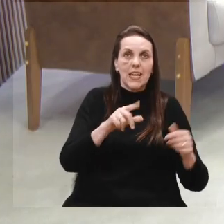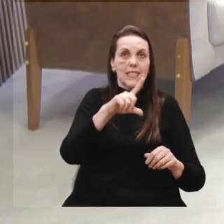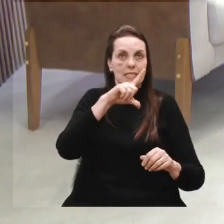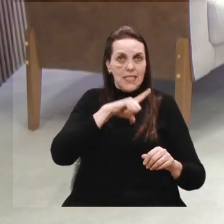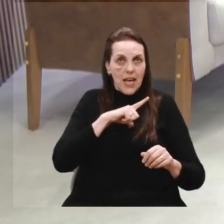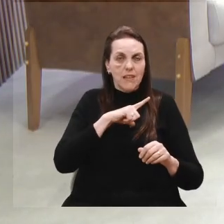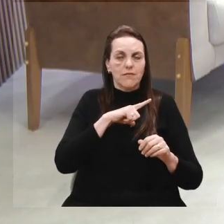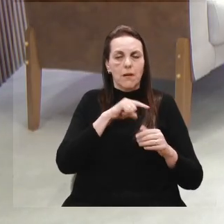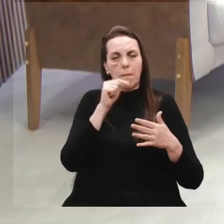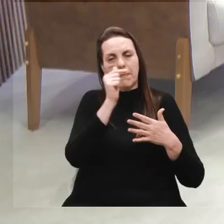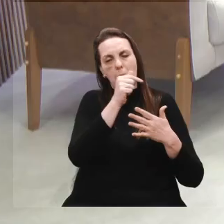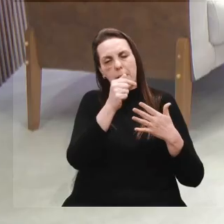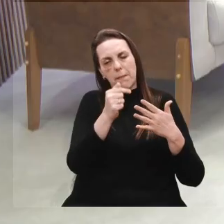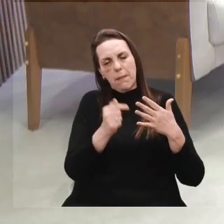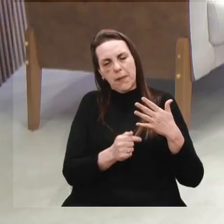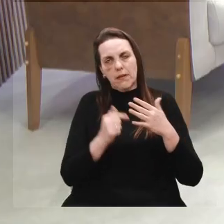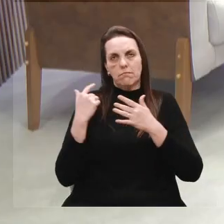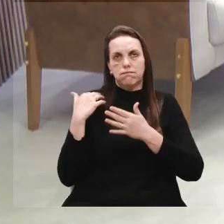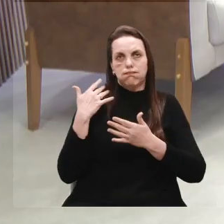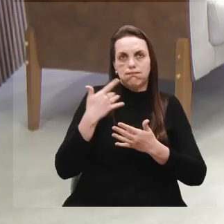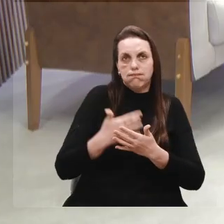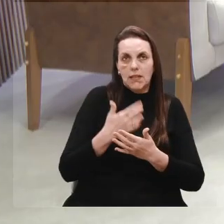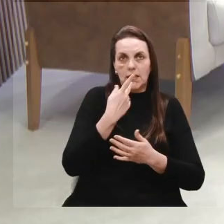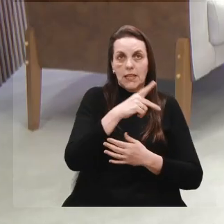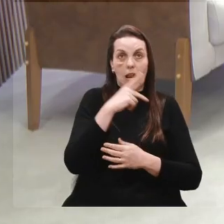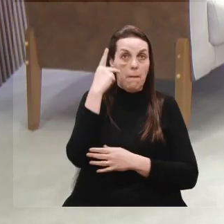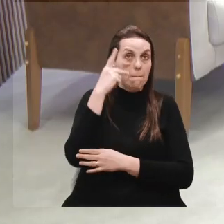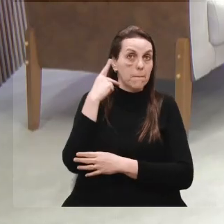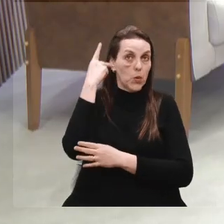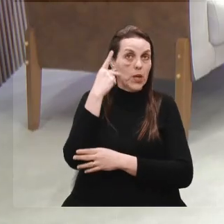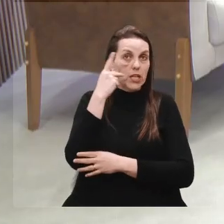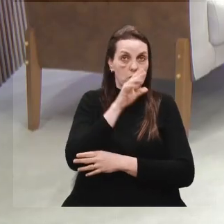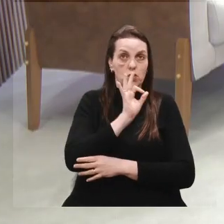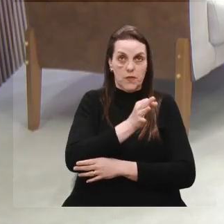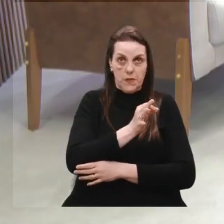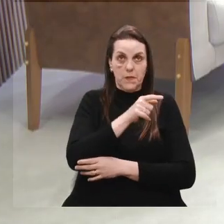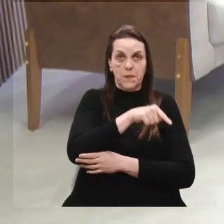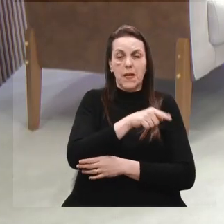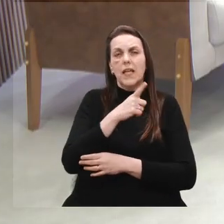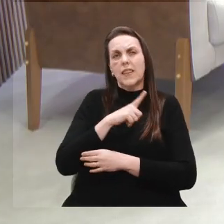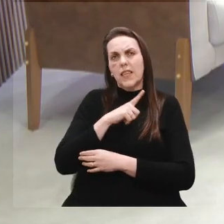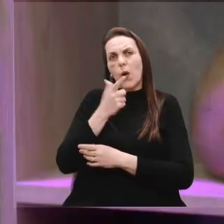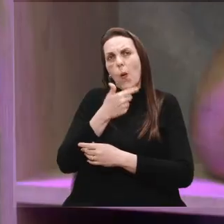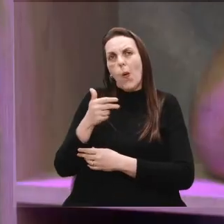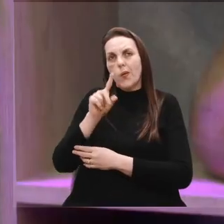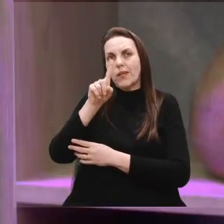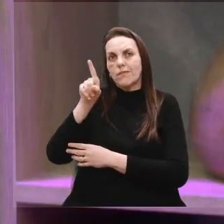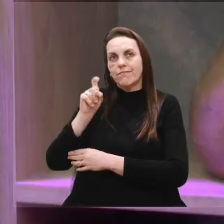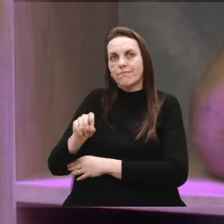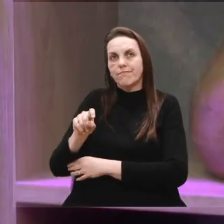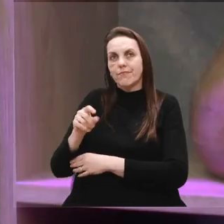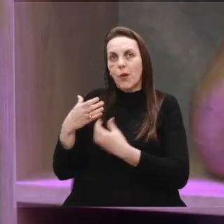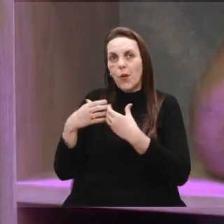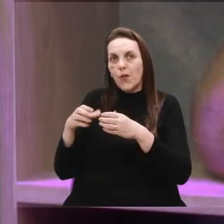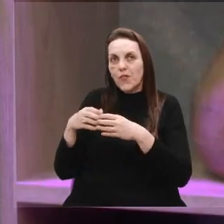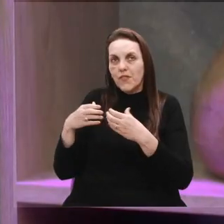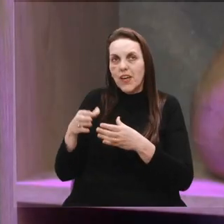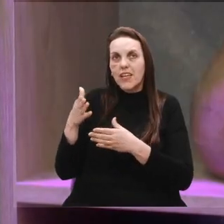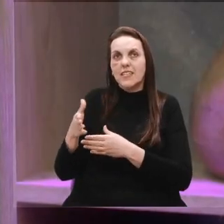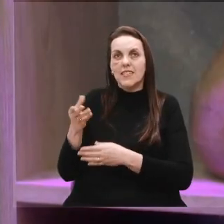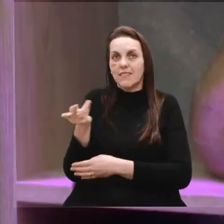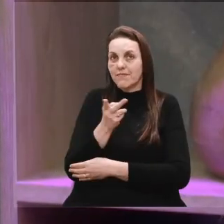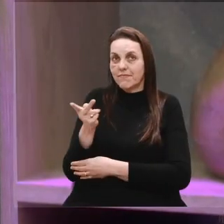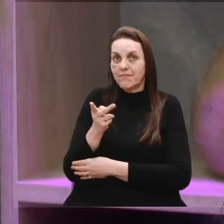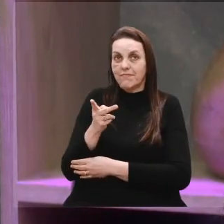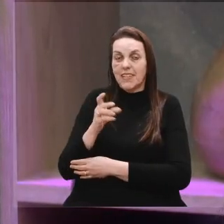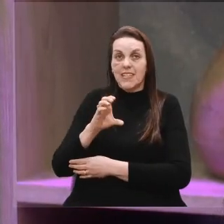tem, traçar, assim, a trajetória dela mais no sentido político mesmo. Então, tem outras questões como essa convivência que a Cecília e